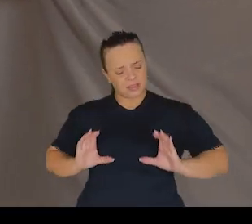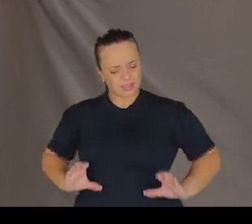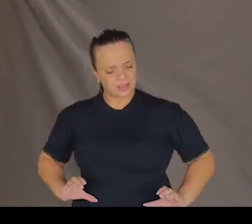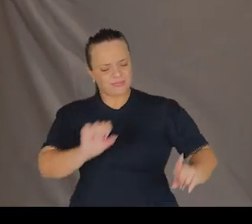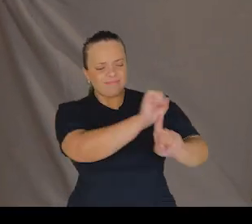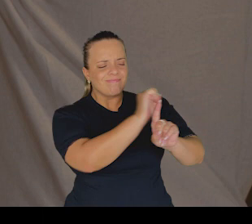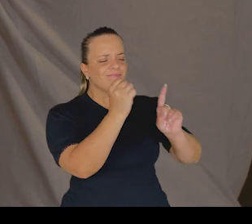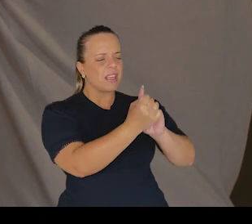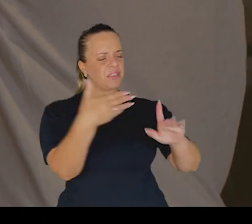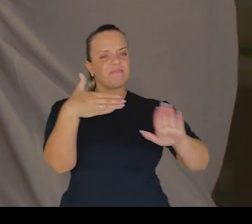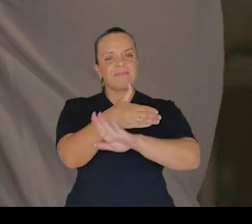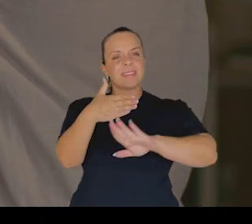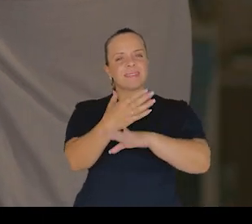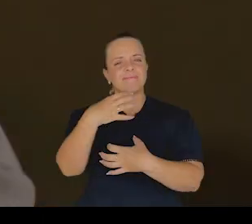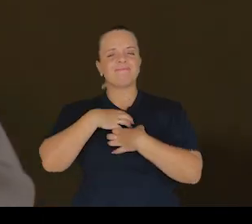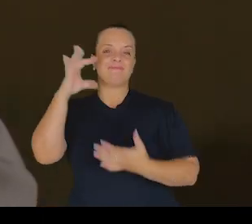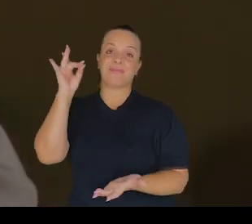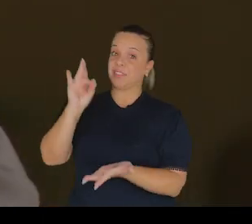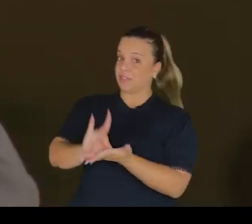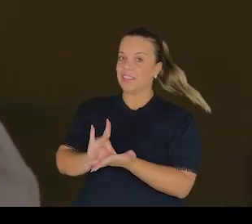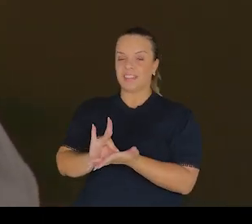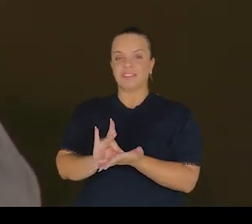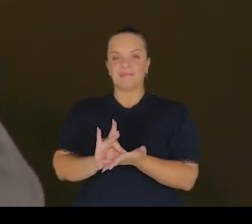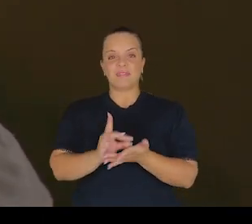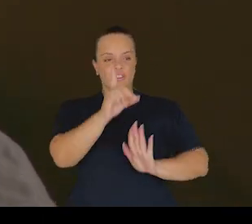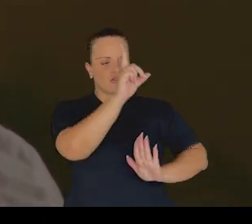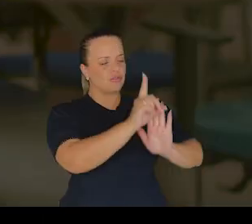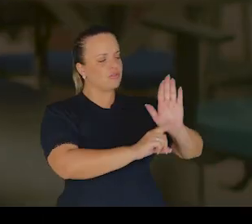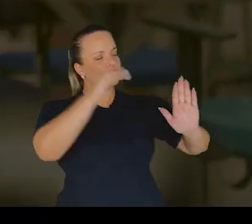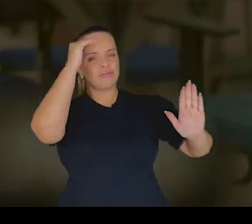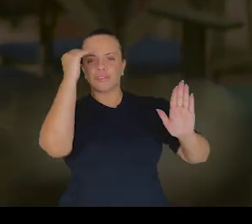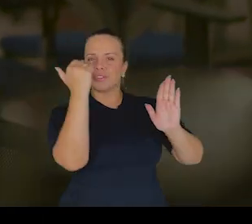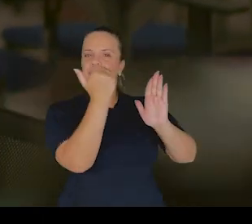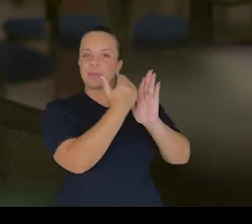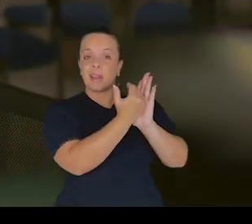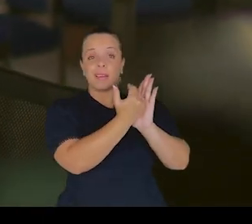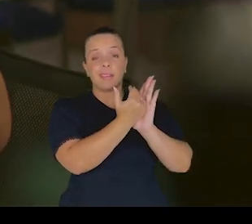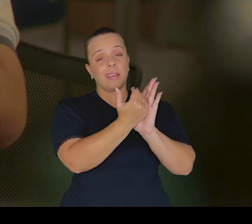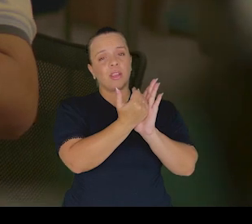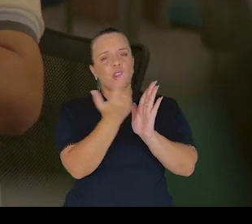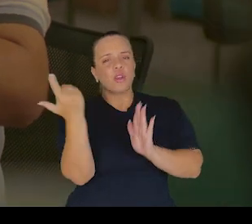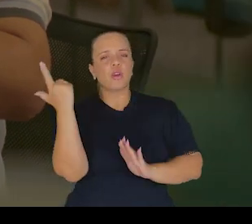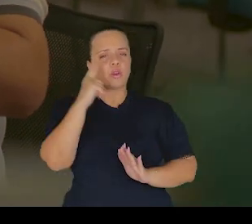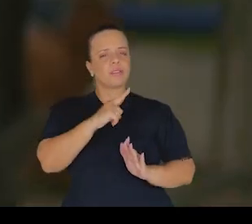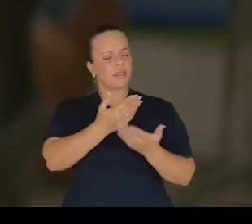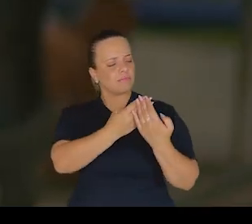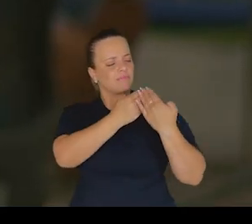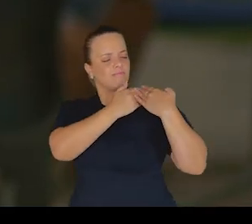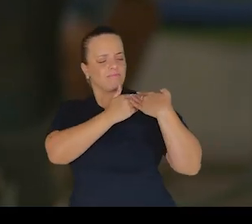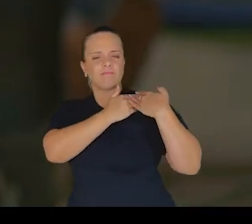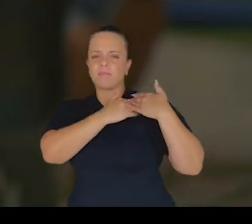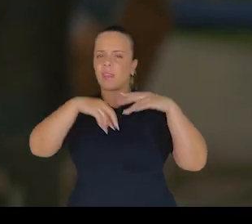Ser cidadão é se sentir parte ativa da sociedade, ter seus direitos respeitados e condições ideais